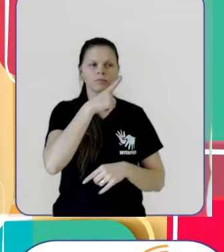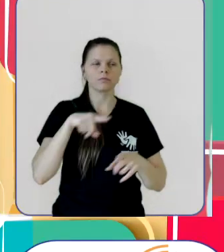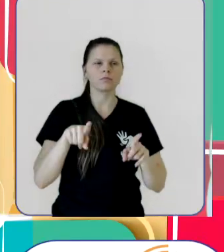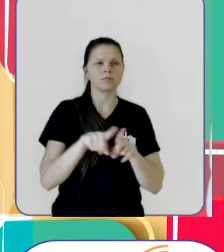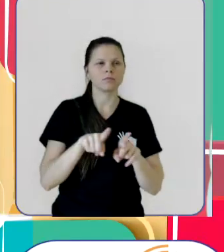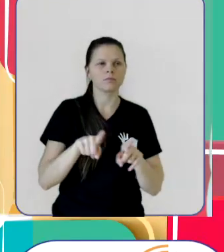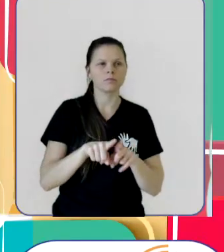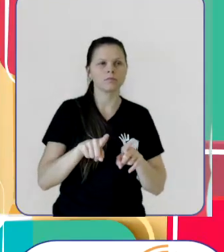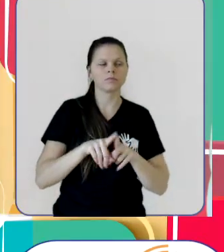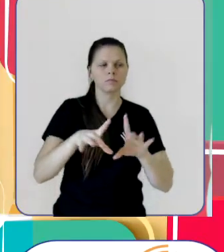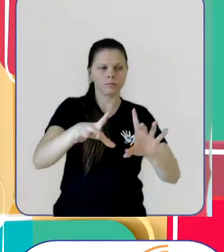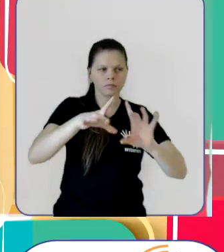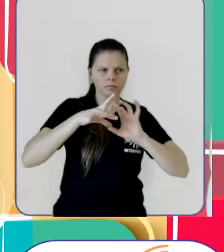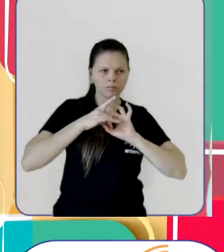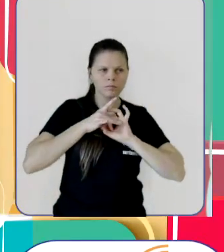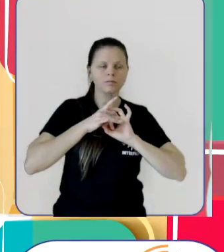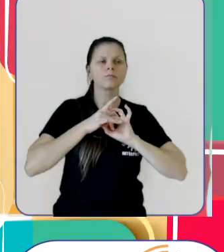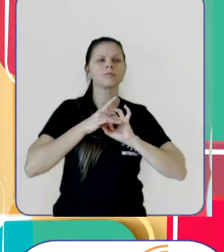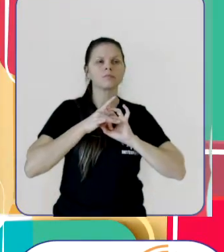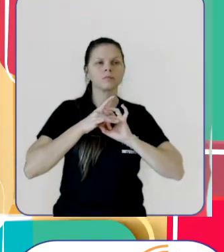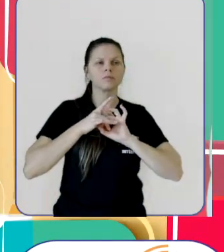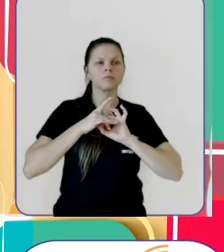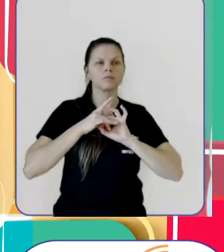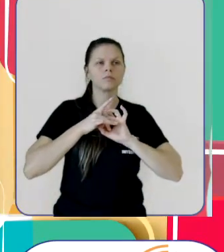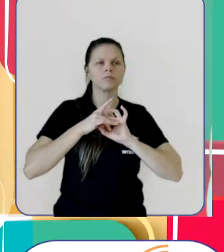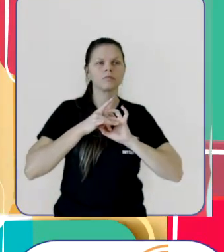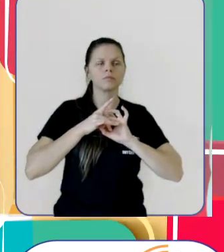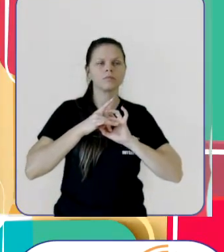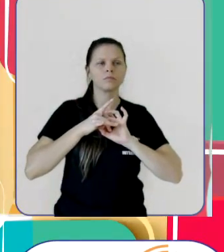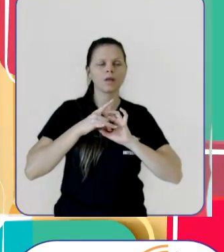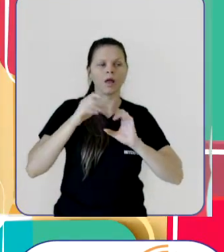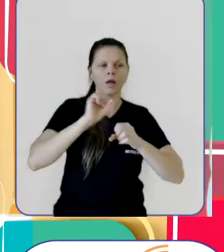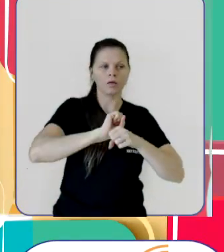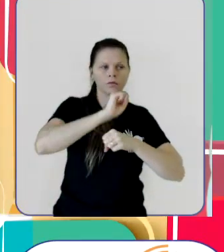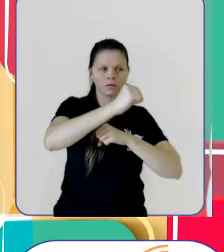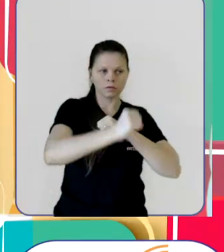também ligada ao sistema nervoso aí central.